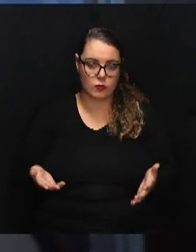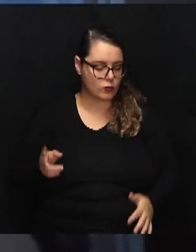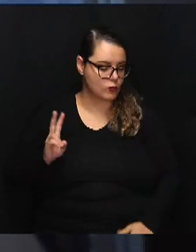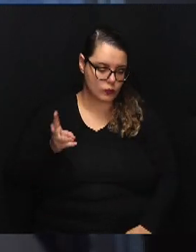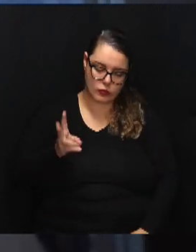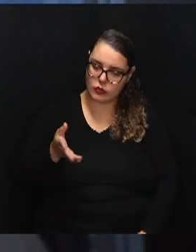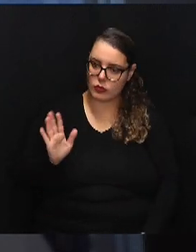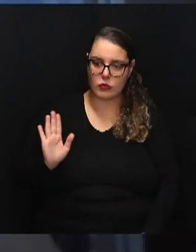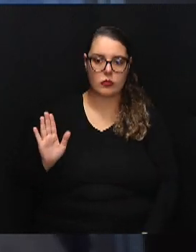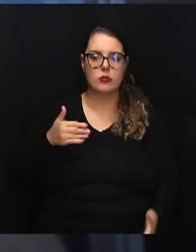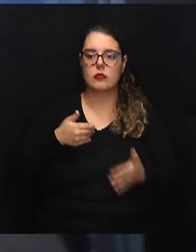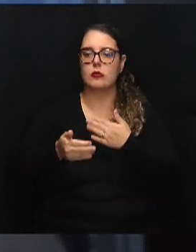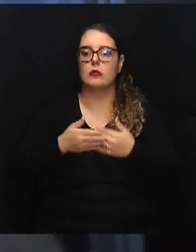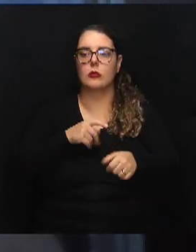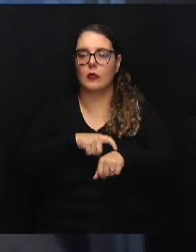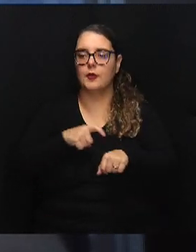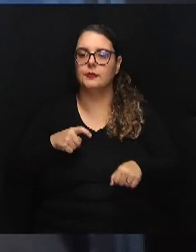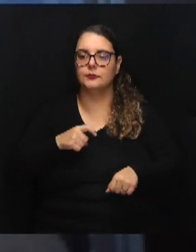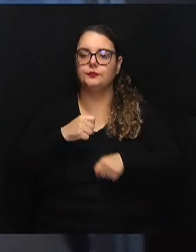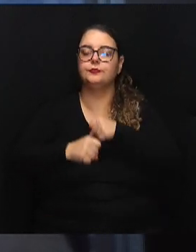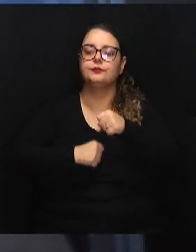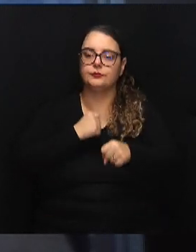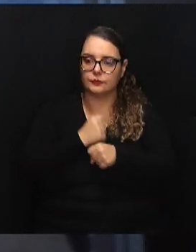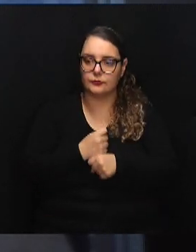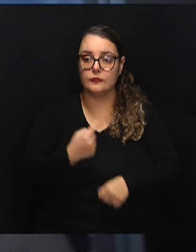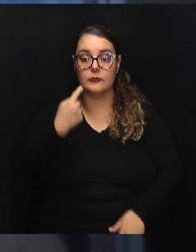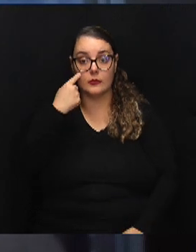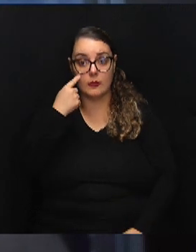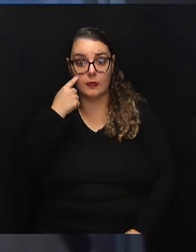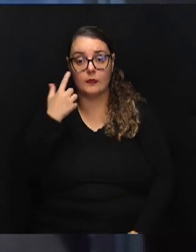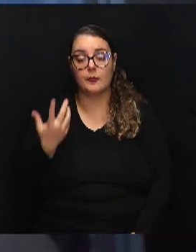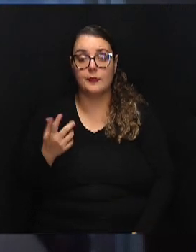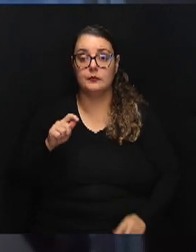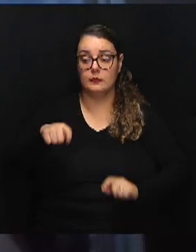Isso que eu falei, em qualquer época do ano, a gente tem que observar